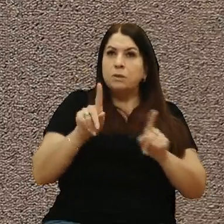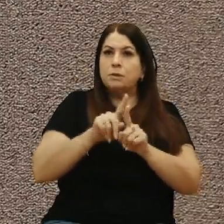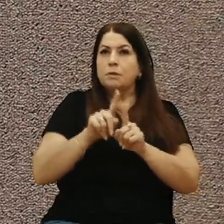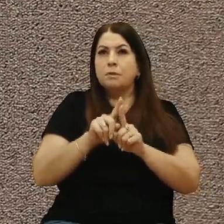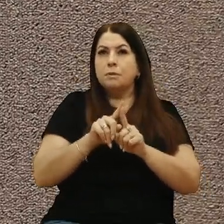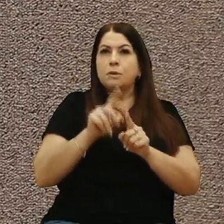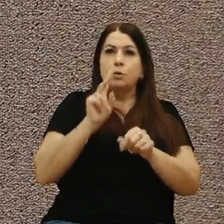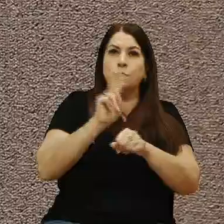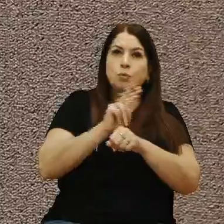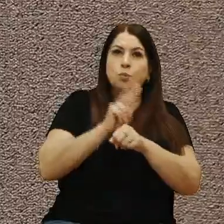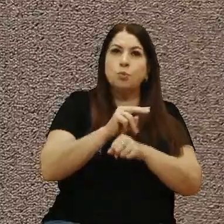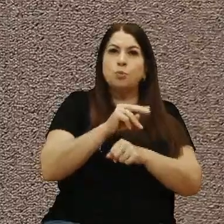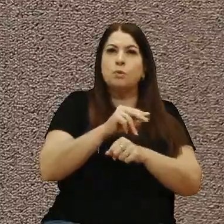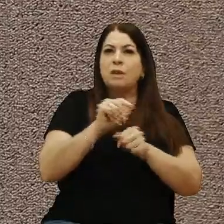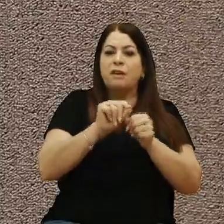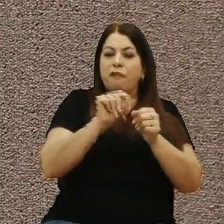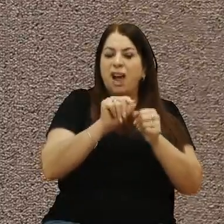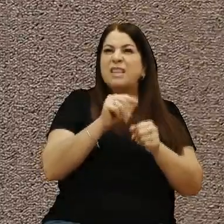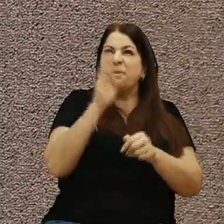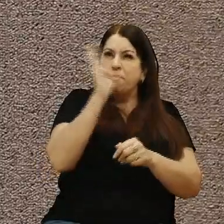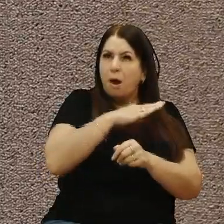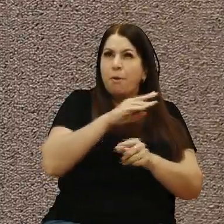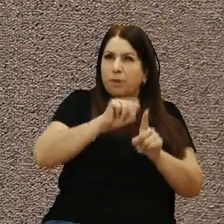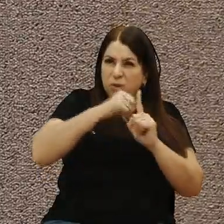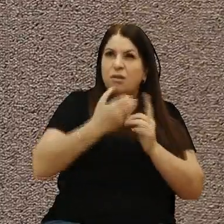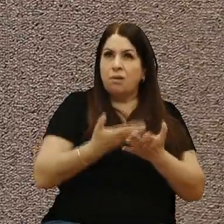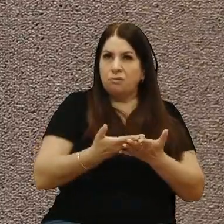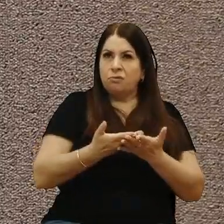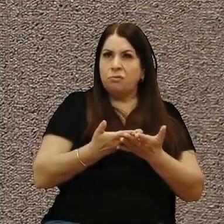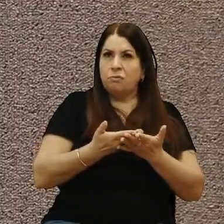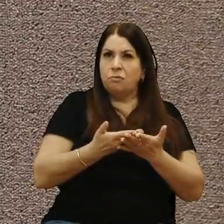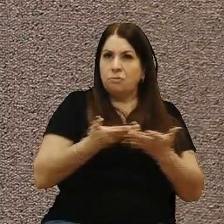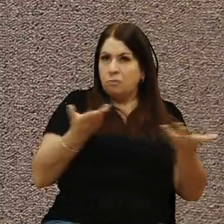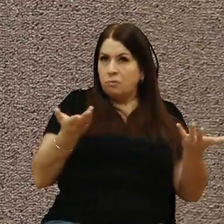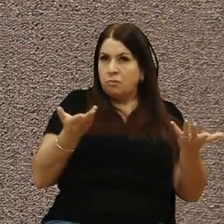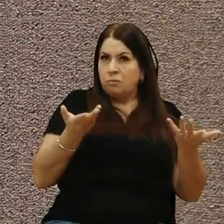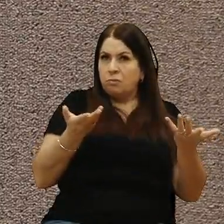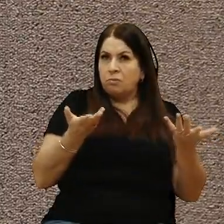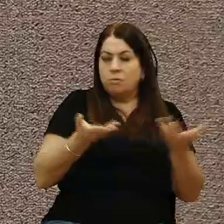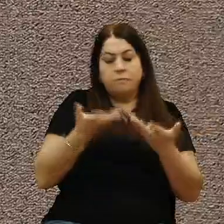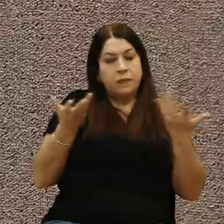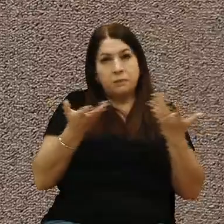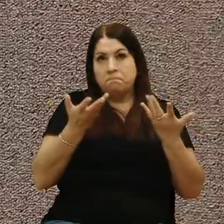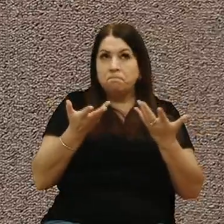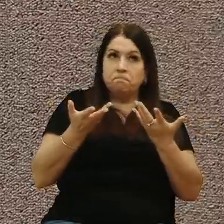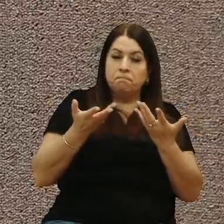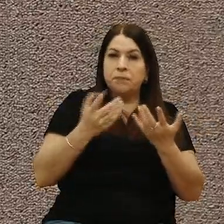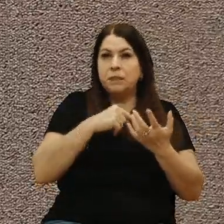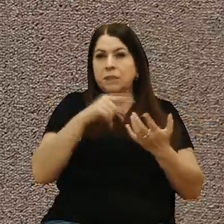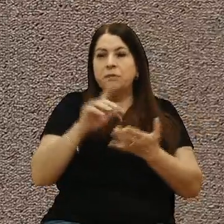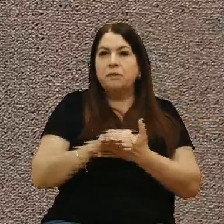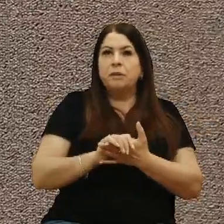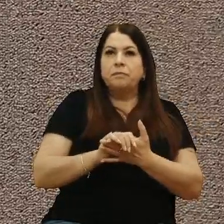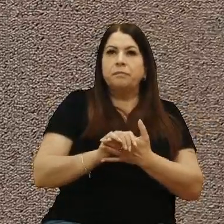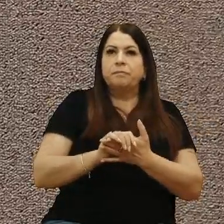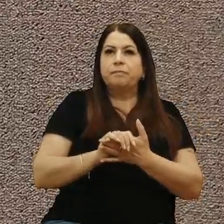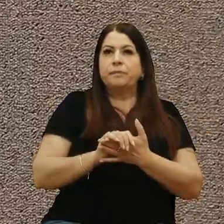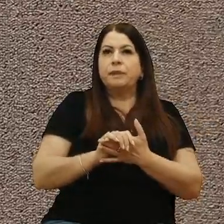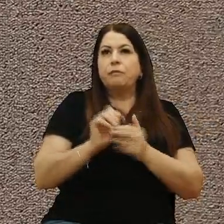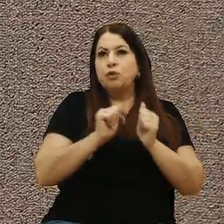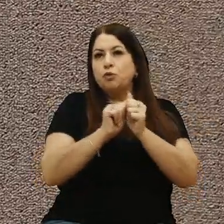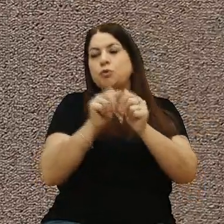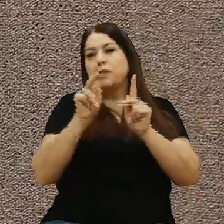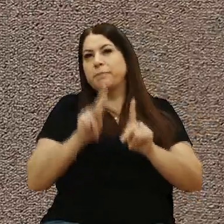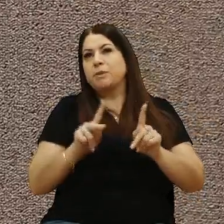que pregam o mal e que fazem o mal para a sociedade? Mas daí, de repente, ele vai naquela vibe,